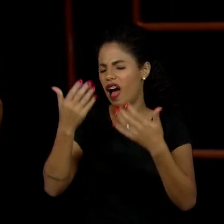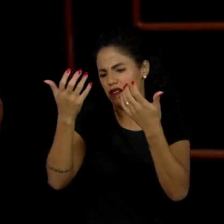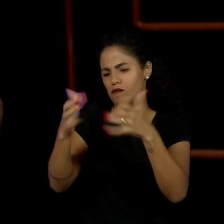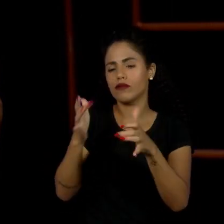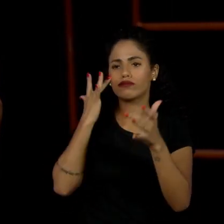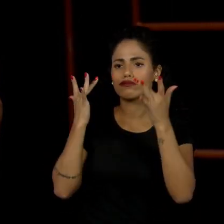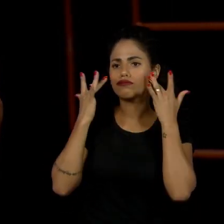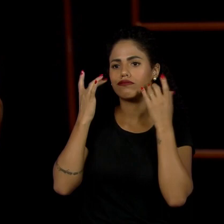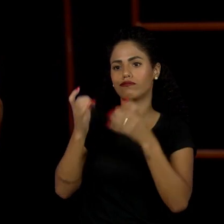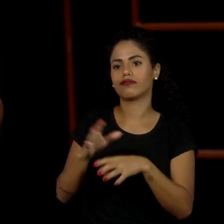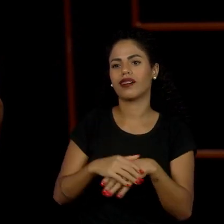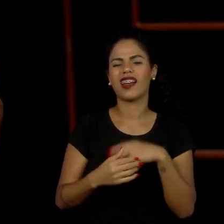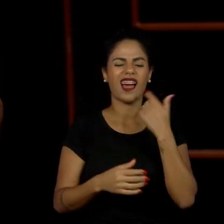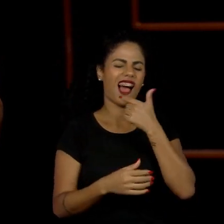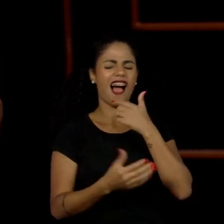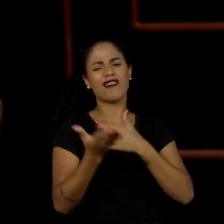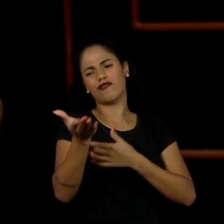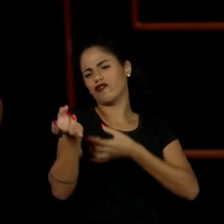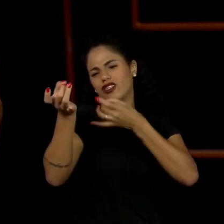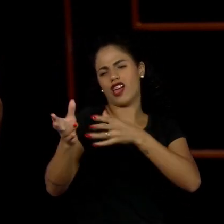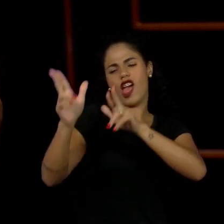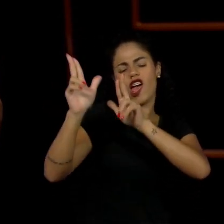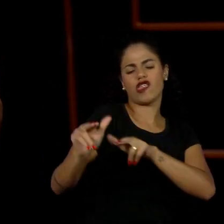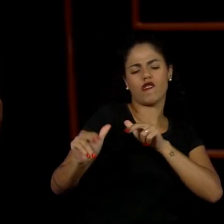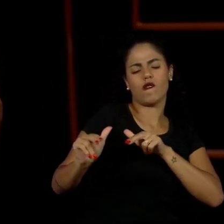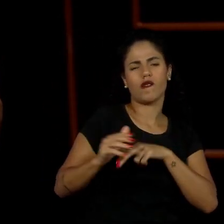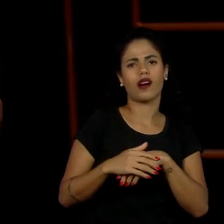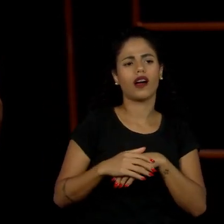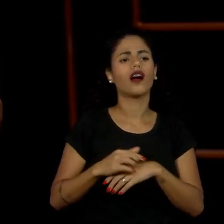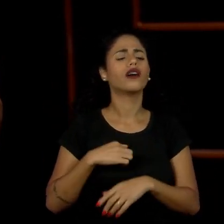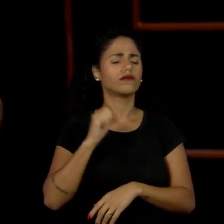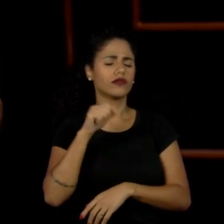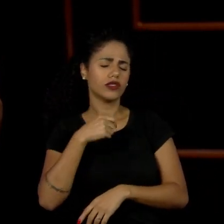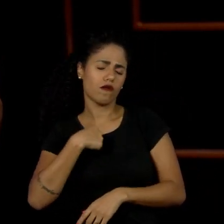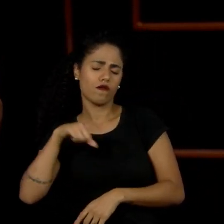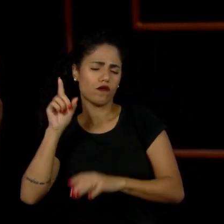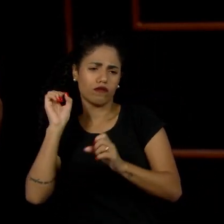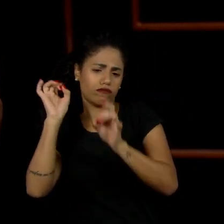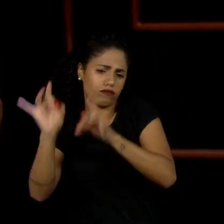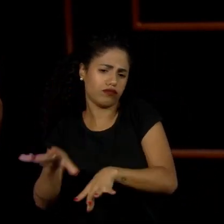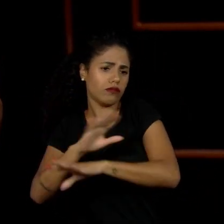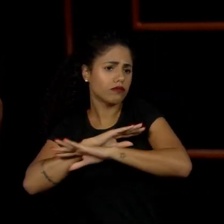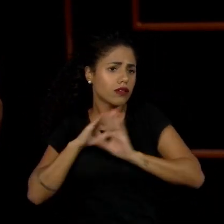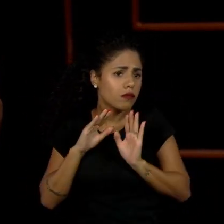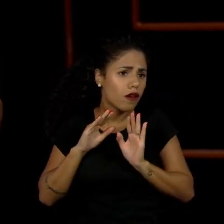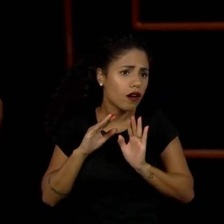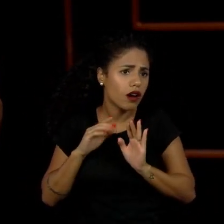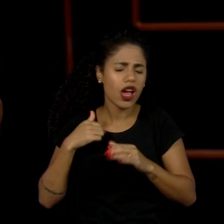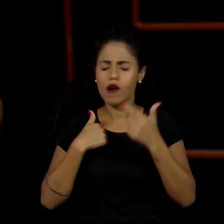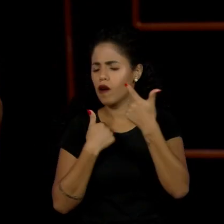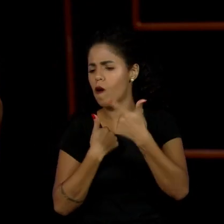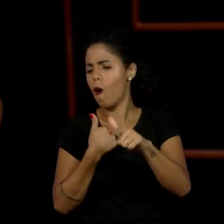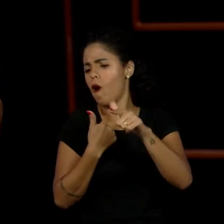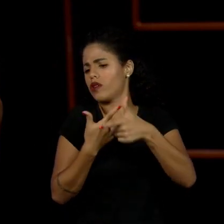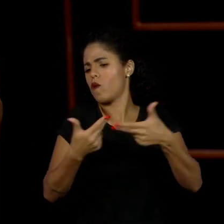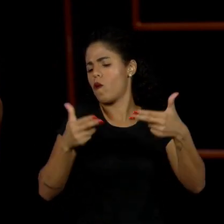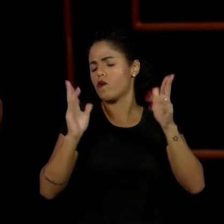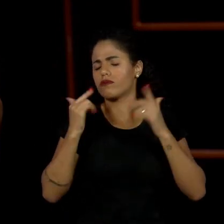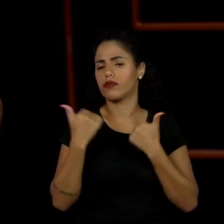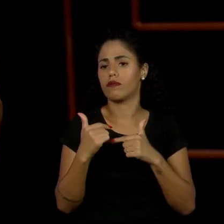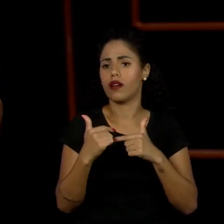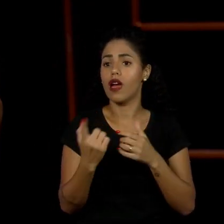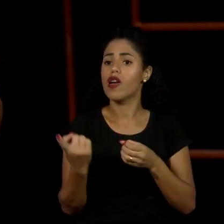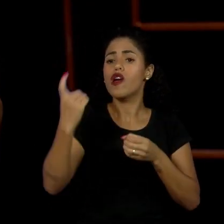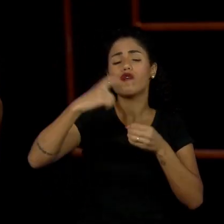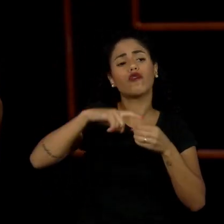falou, você nunca vai deixar de fazer teatro. Falei, eu vou fazer outra coisa e eu só volto a